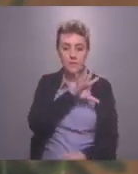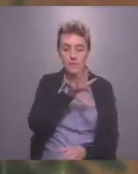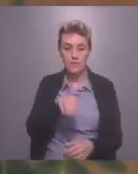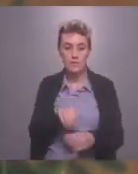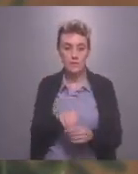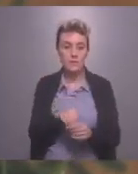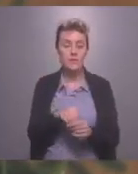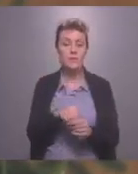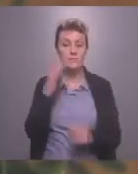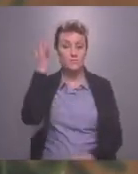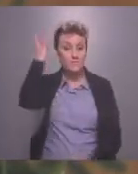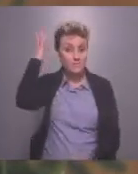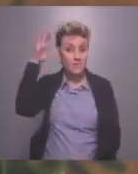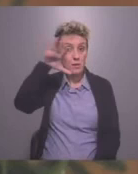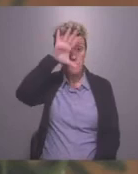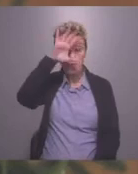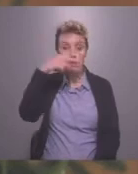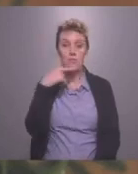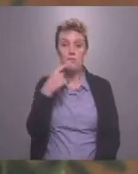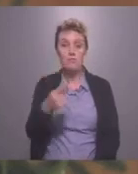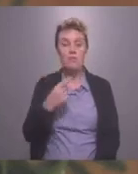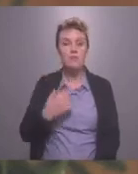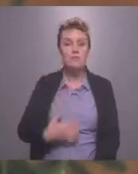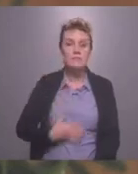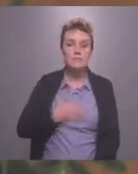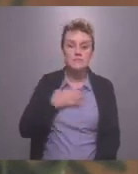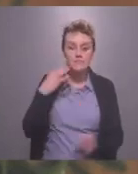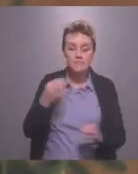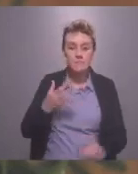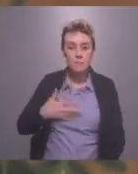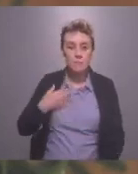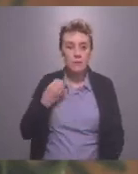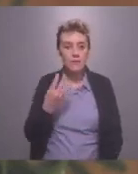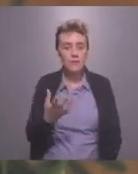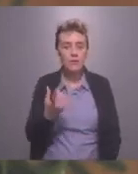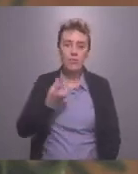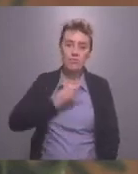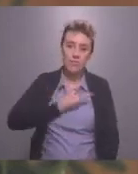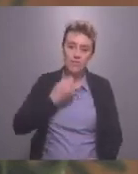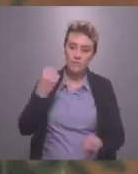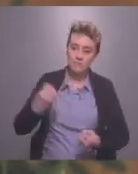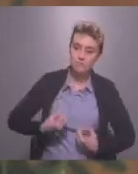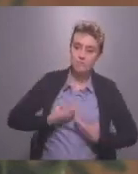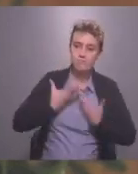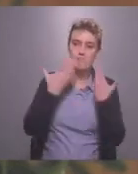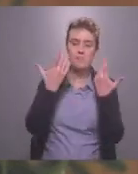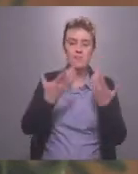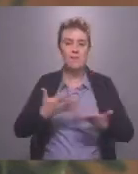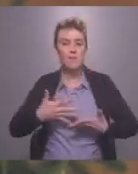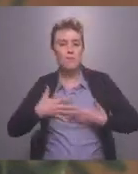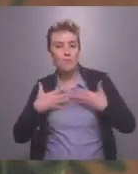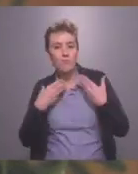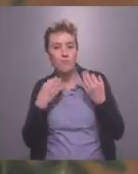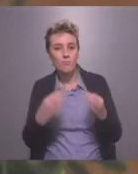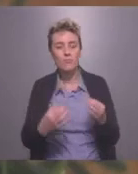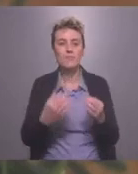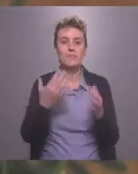São Paulo: revesti-vos de sentimentos de misericórdia, de bondade,